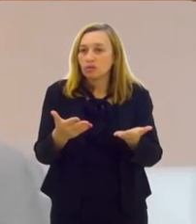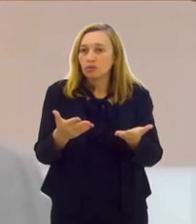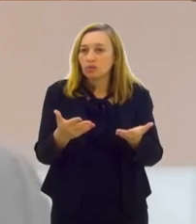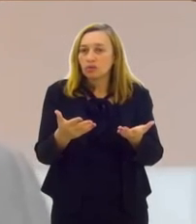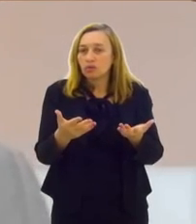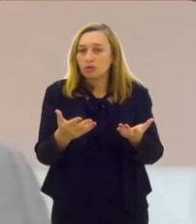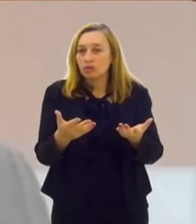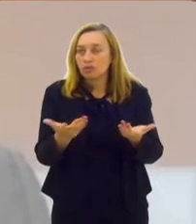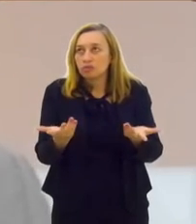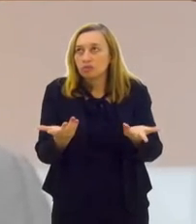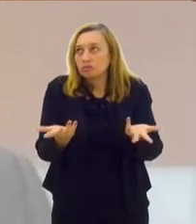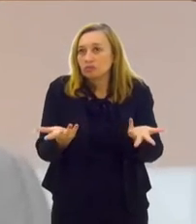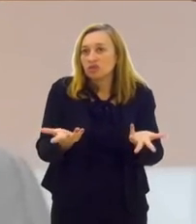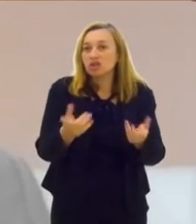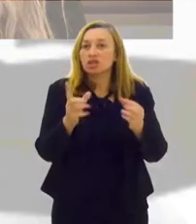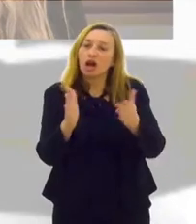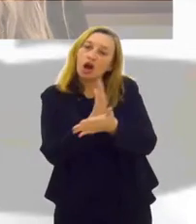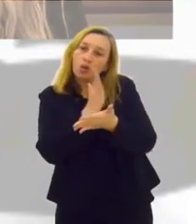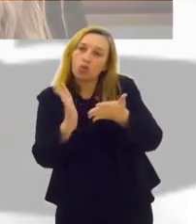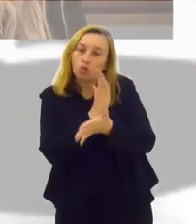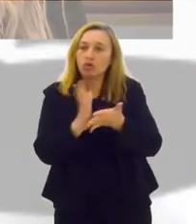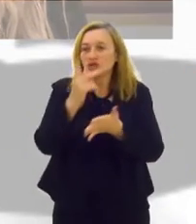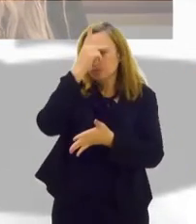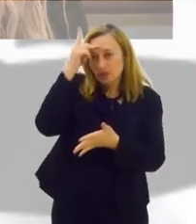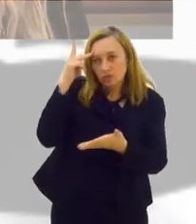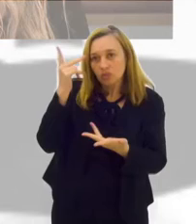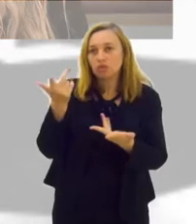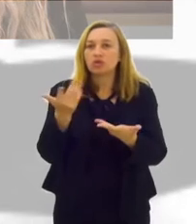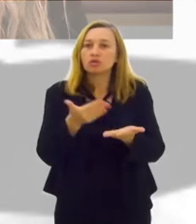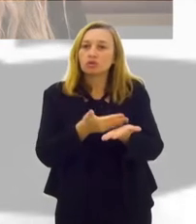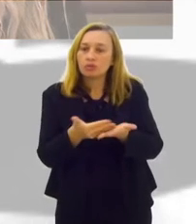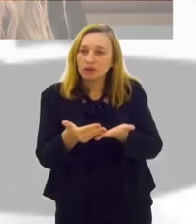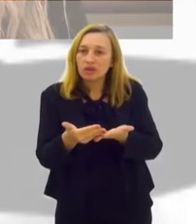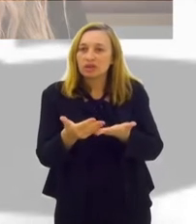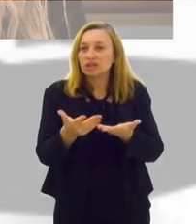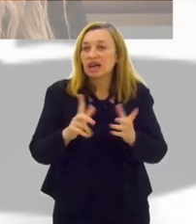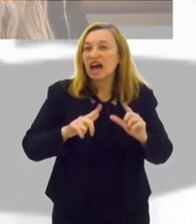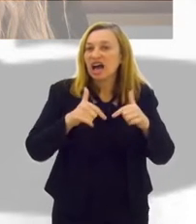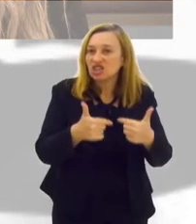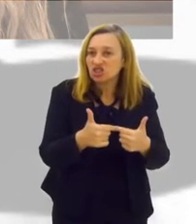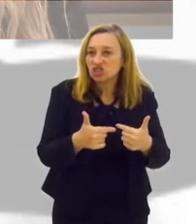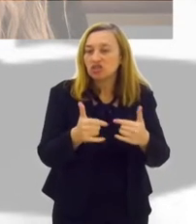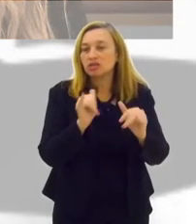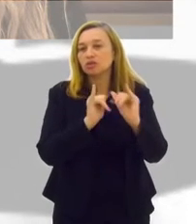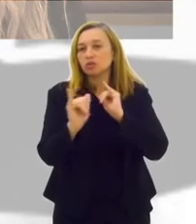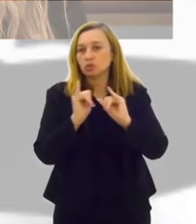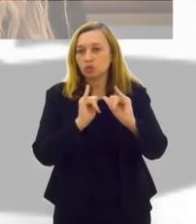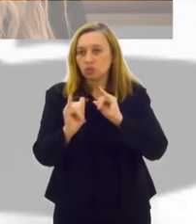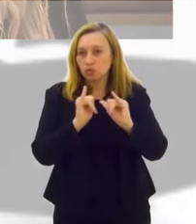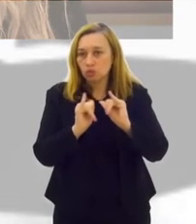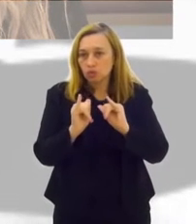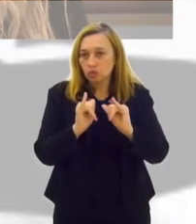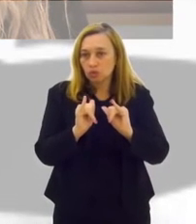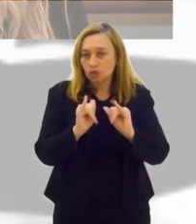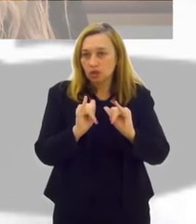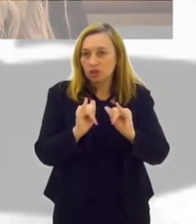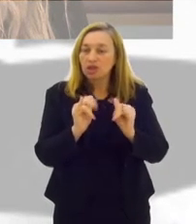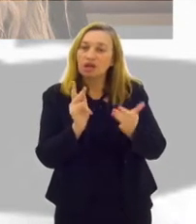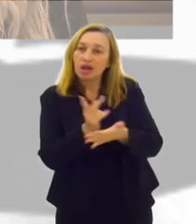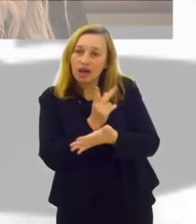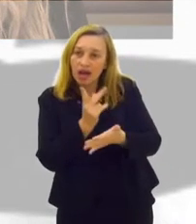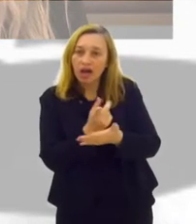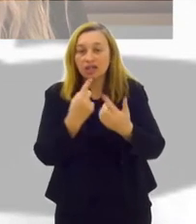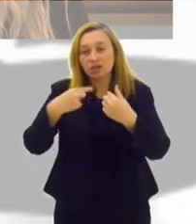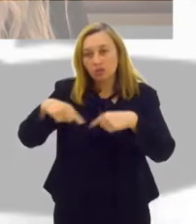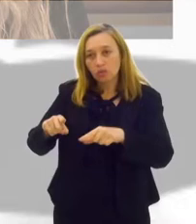corrida ao fundo do poço, né? Ou seja, que algumas pessoas comecem a ter atitudes de propaganda eleitoral depreciativas de